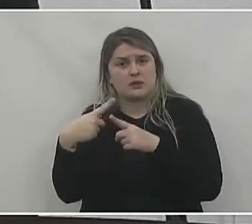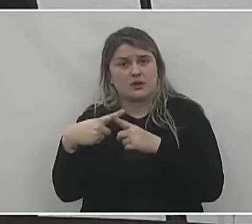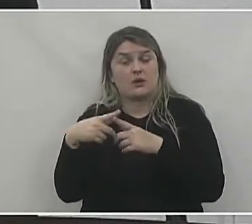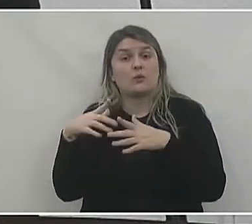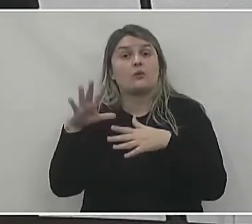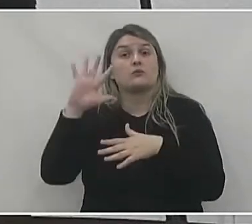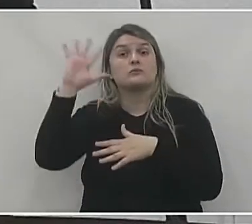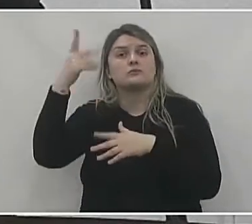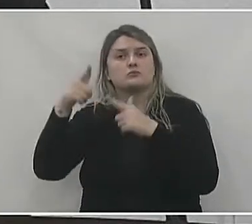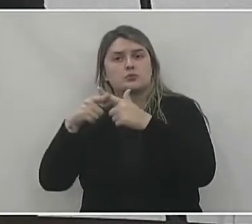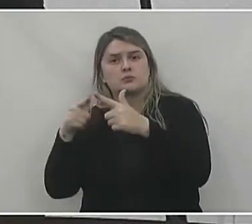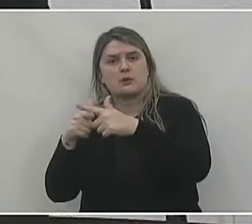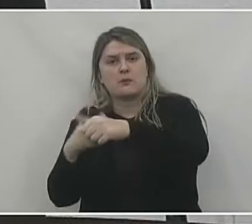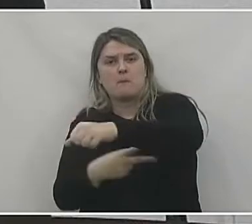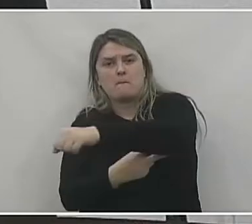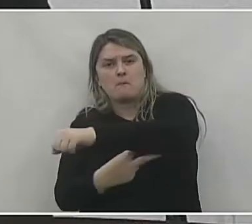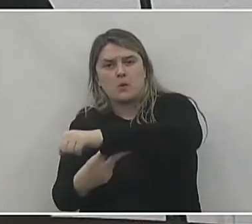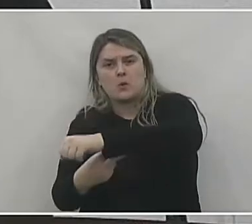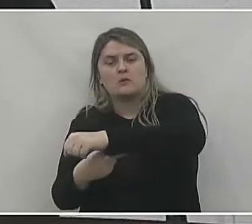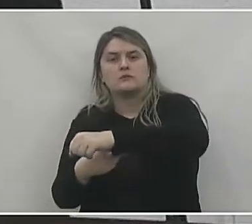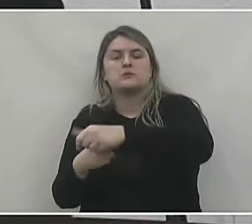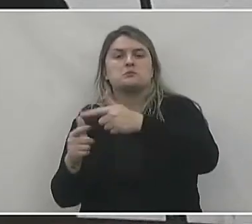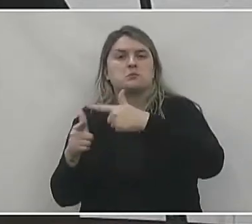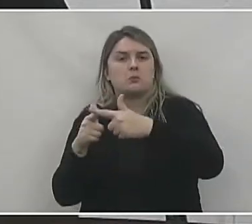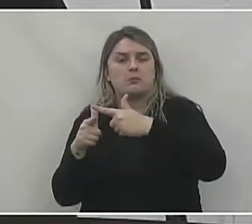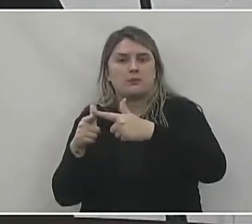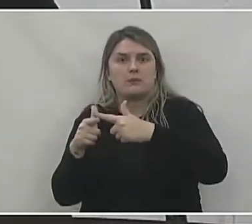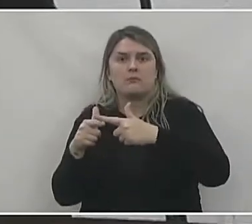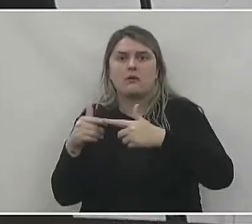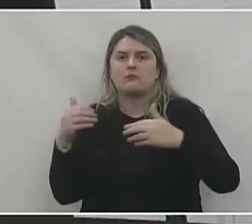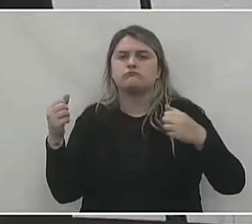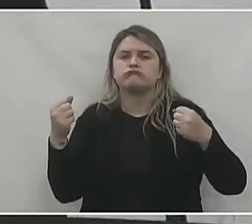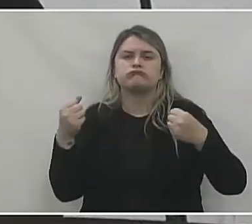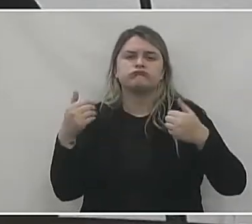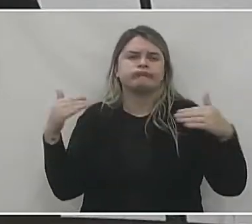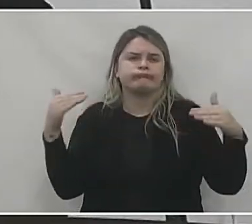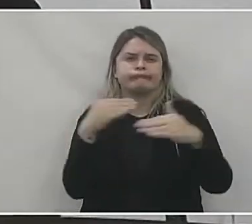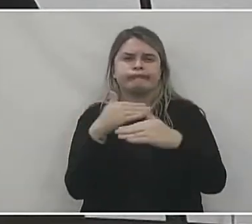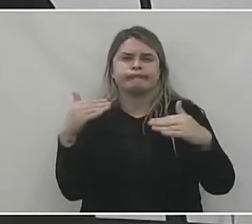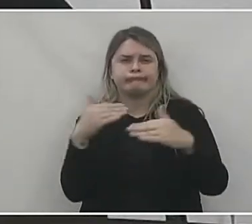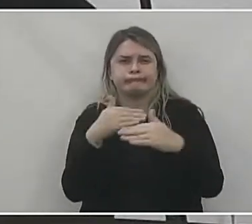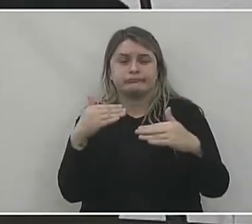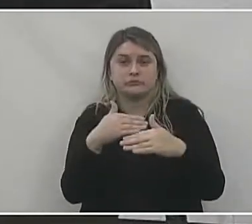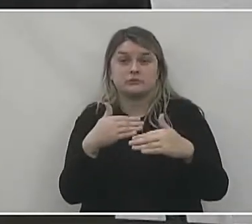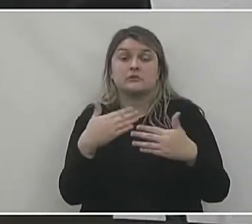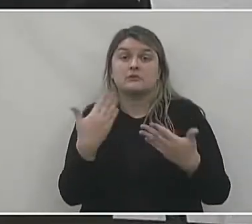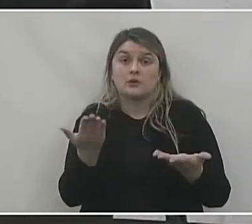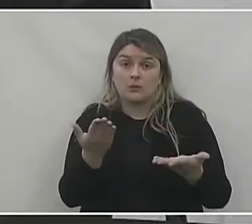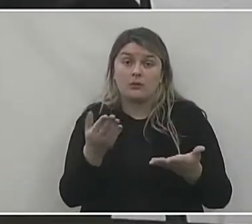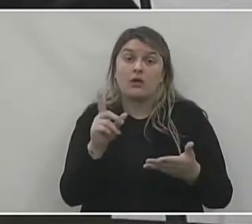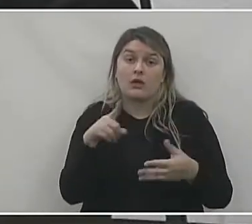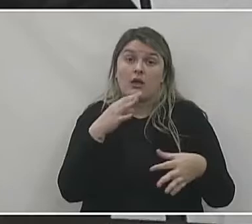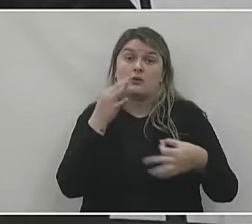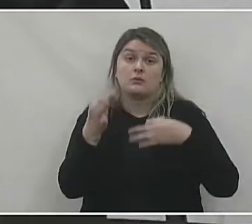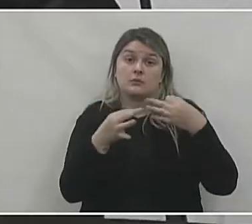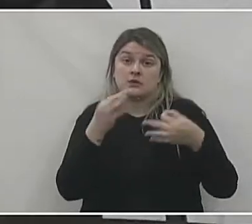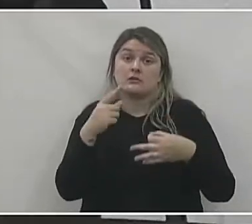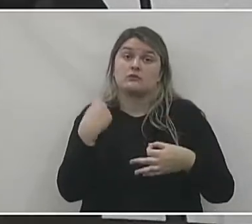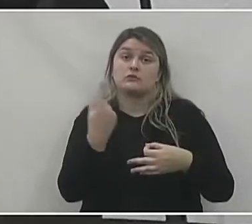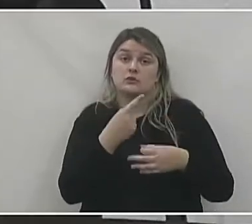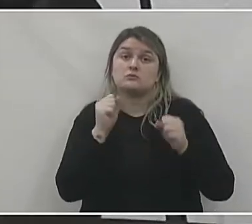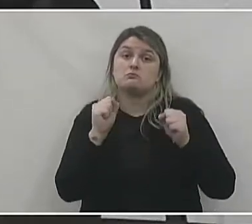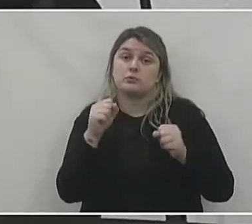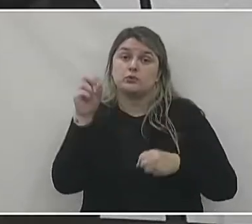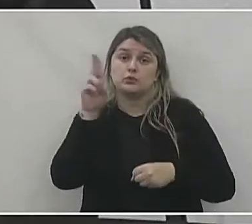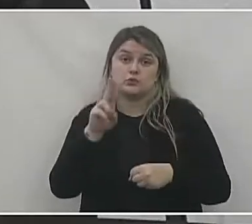deu problema na ponte, nós tivemos problema, o trânsito passou por dentro de União da Vitória. Esse é um argumento que a gente pode